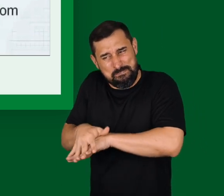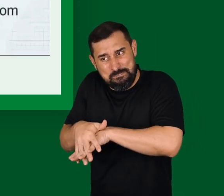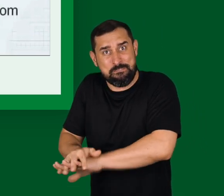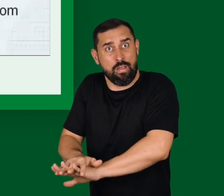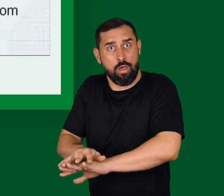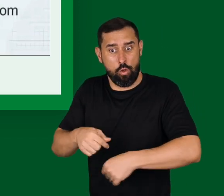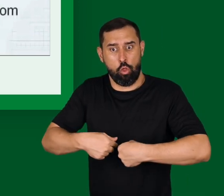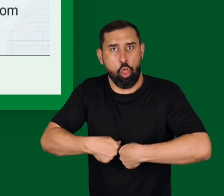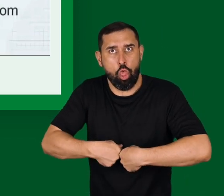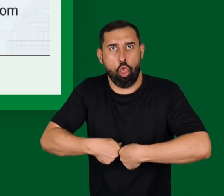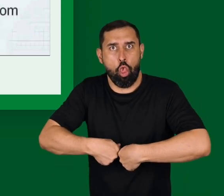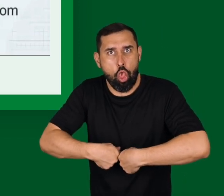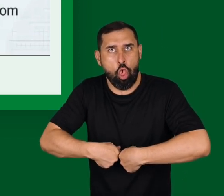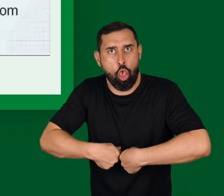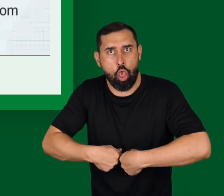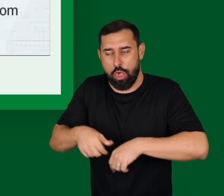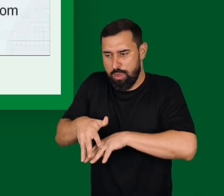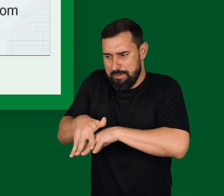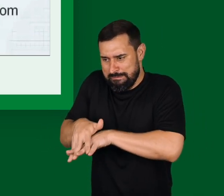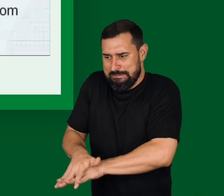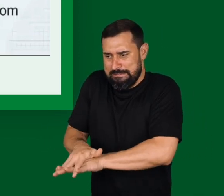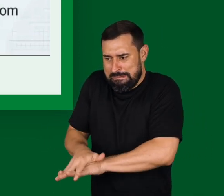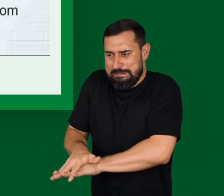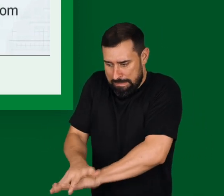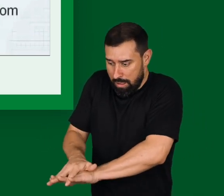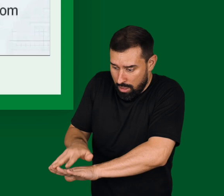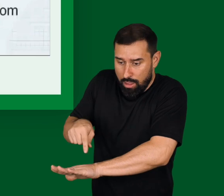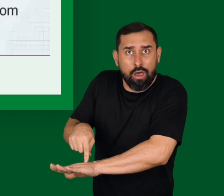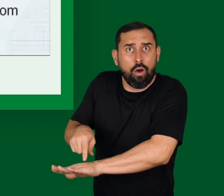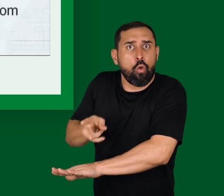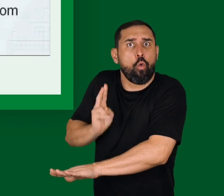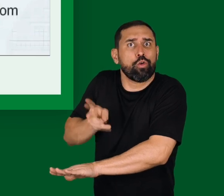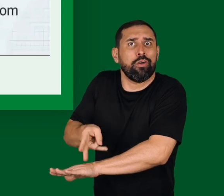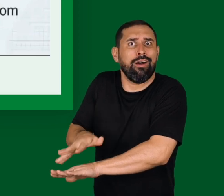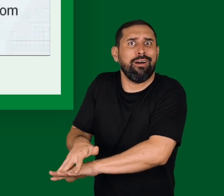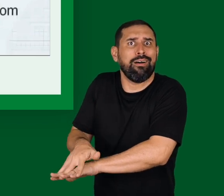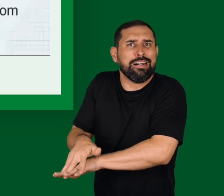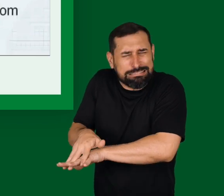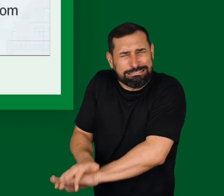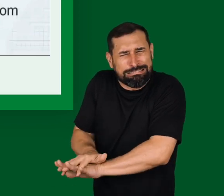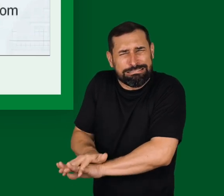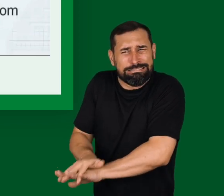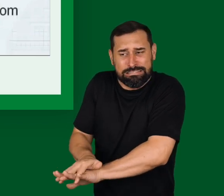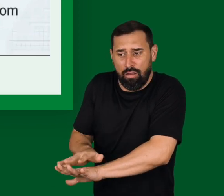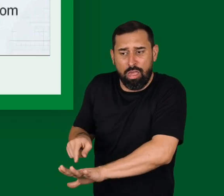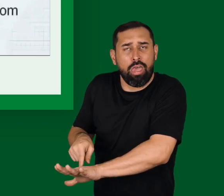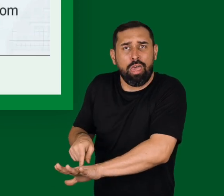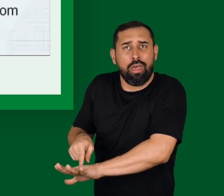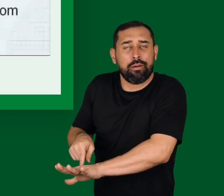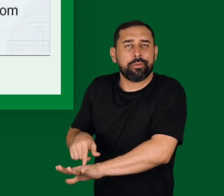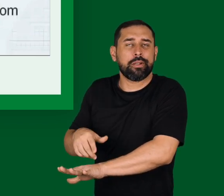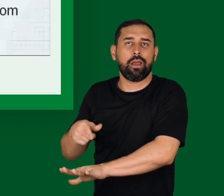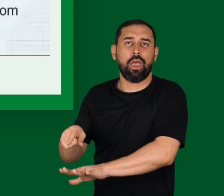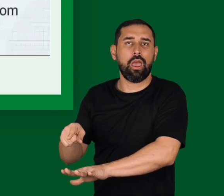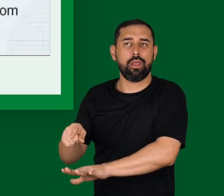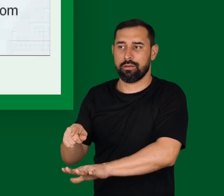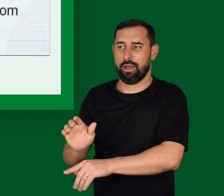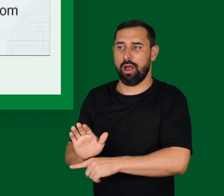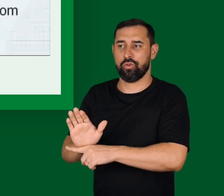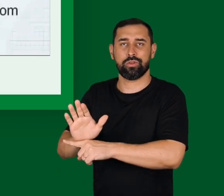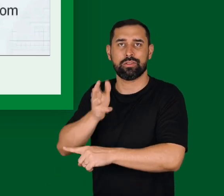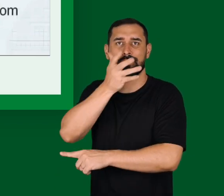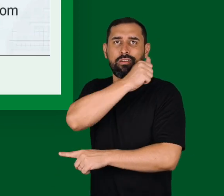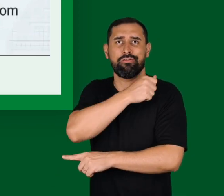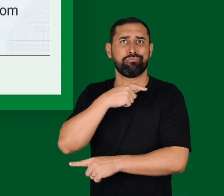comprime aquele externo com uma força muito intensa, aquele externo vai estar sempre comprimido, e às vezes a gente não consegue reanimar porque a gente